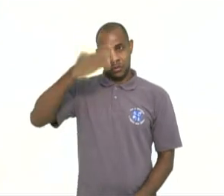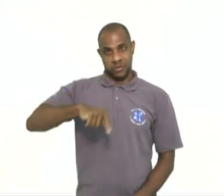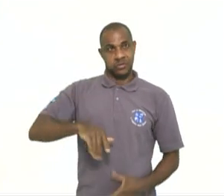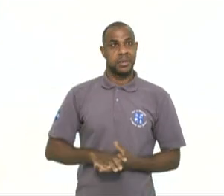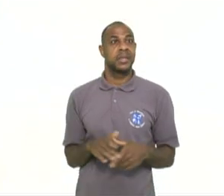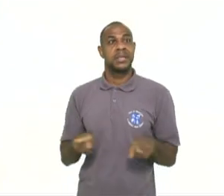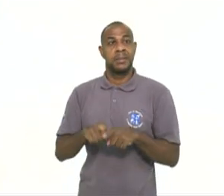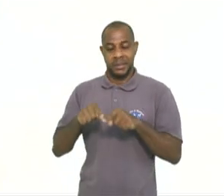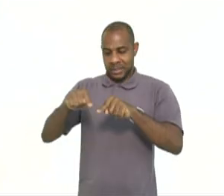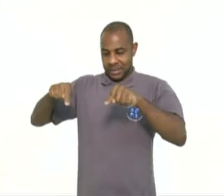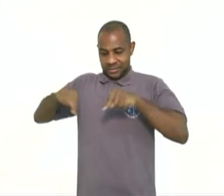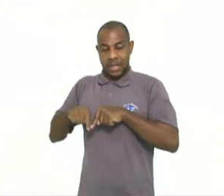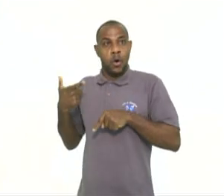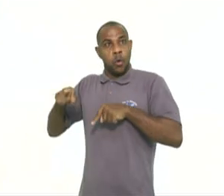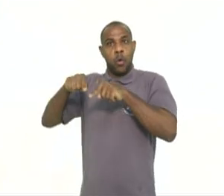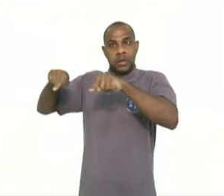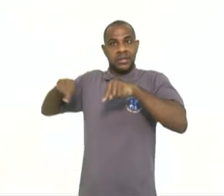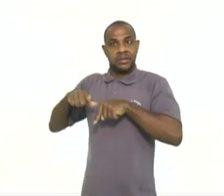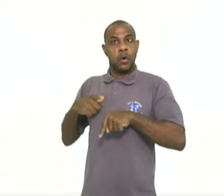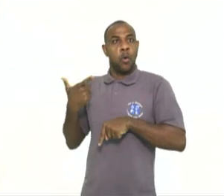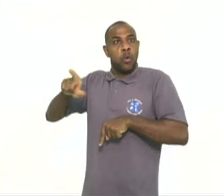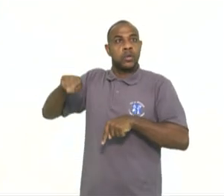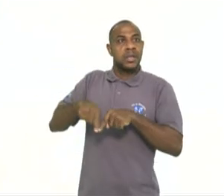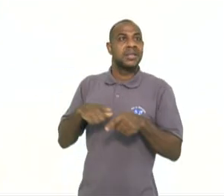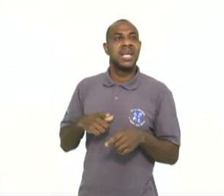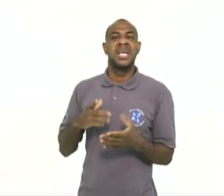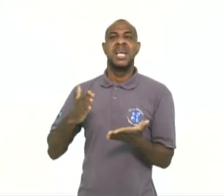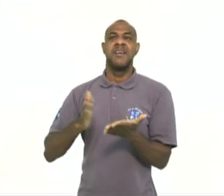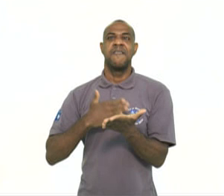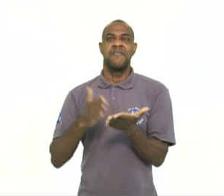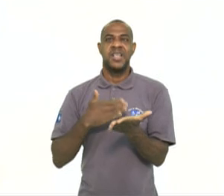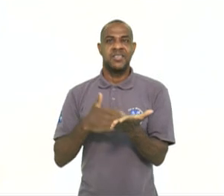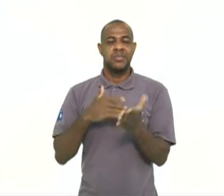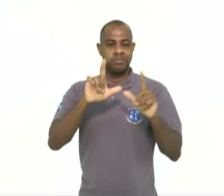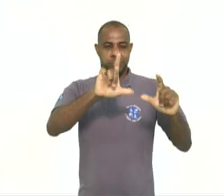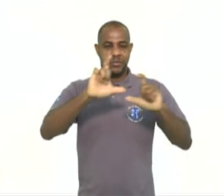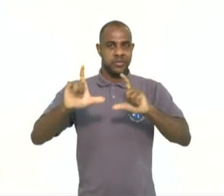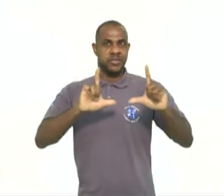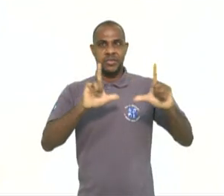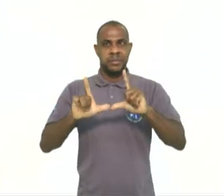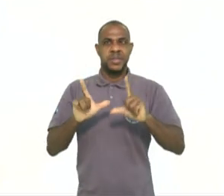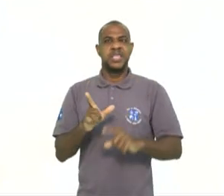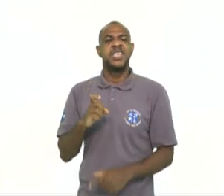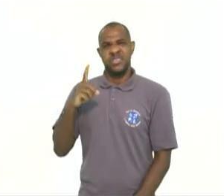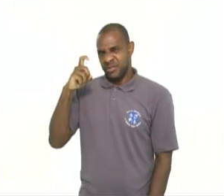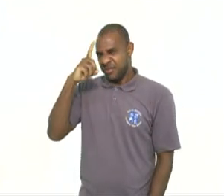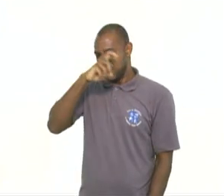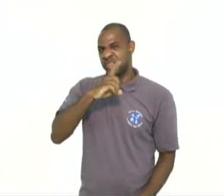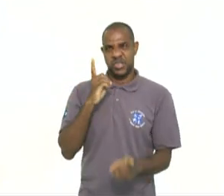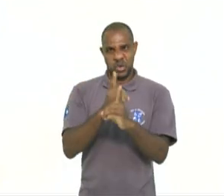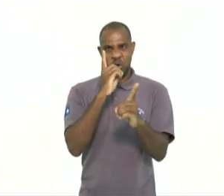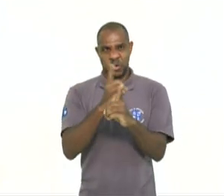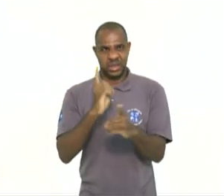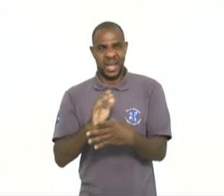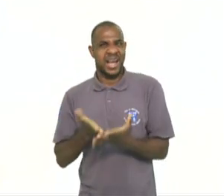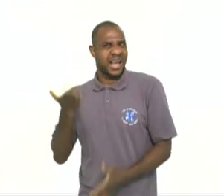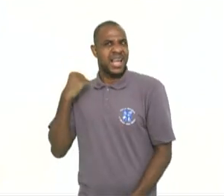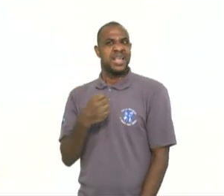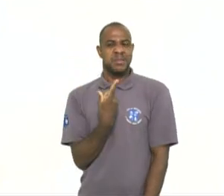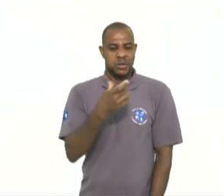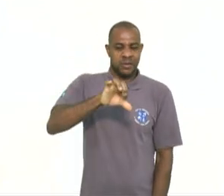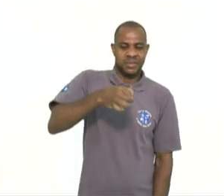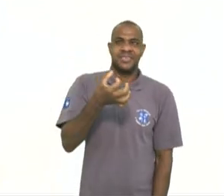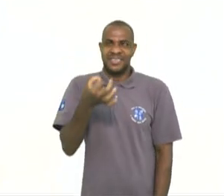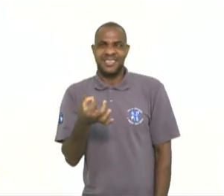parte onde nessa salinha a gente deixa os vinis raros que são os gibis mais antigos que os anos 60 né em que lá você